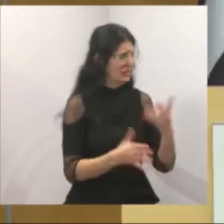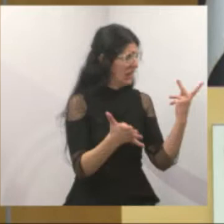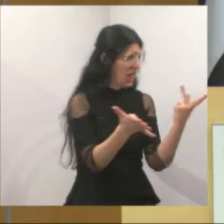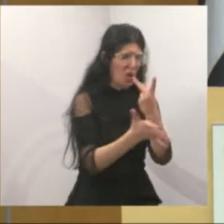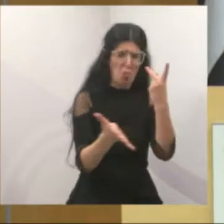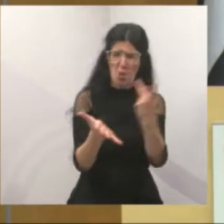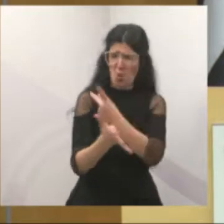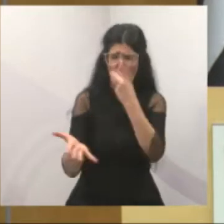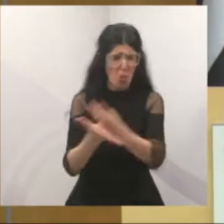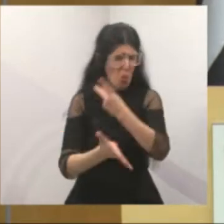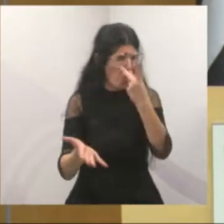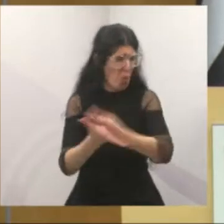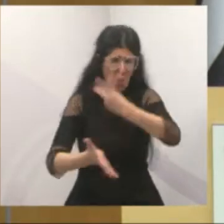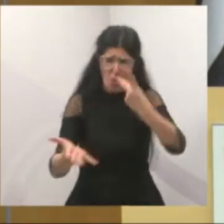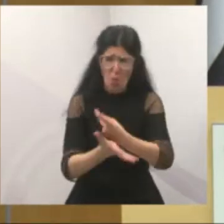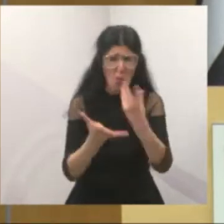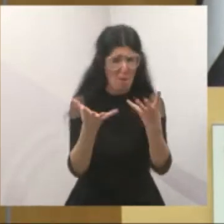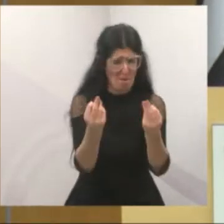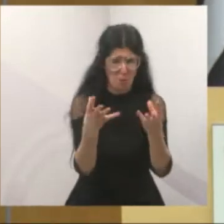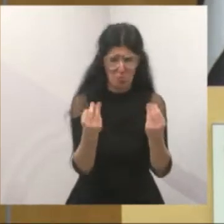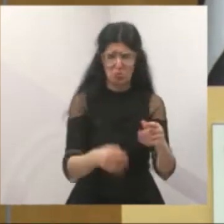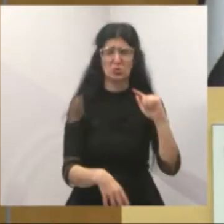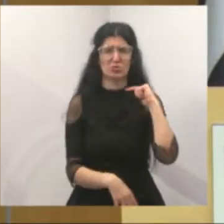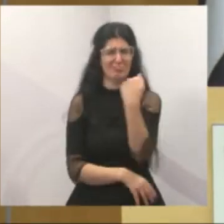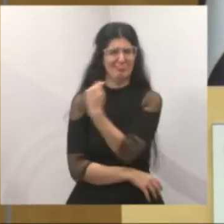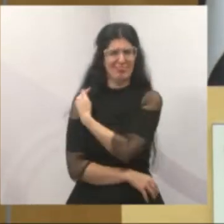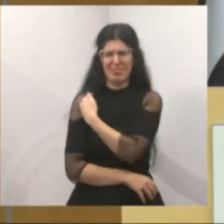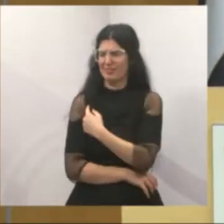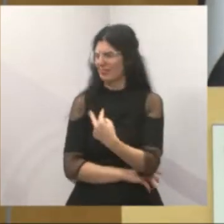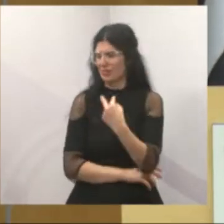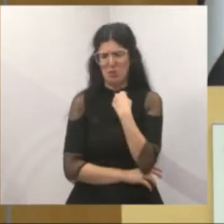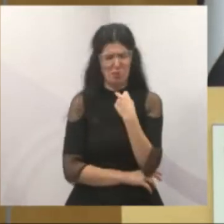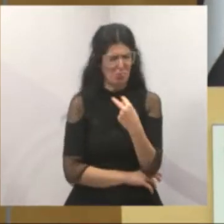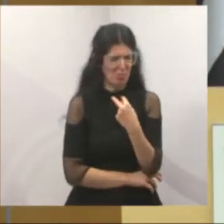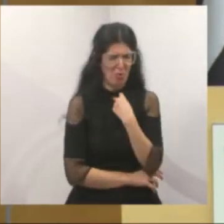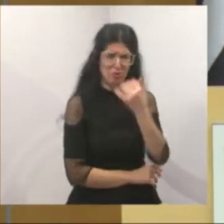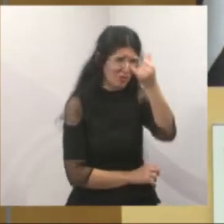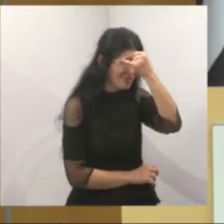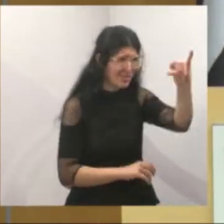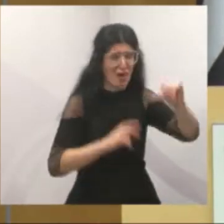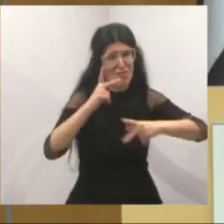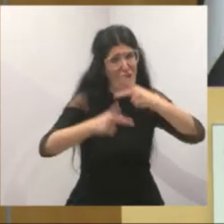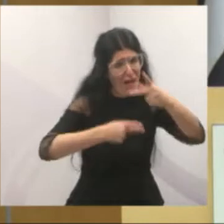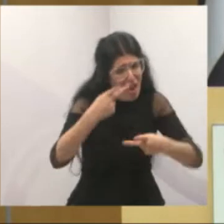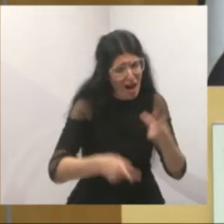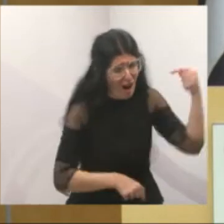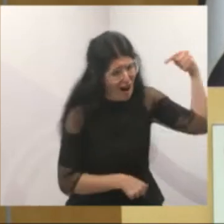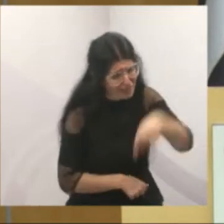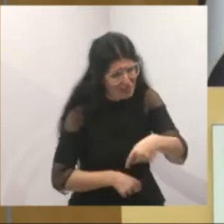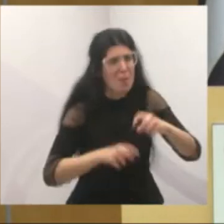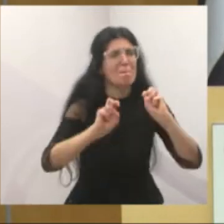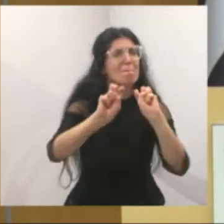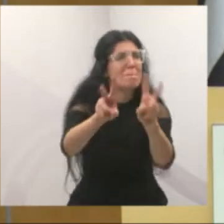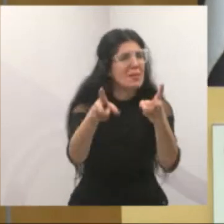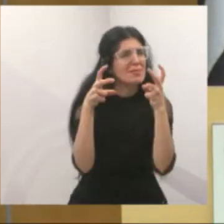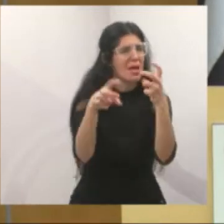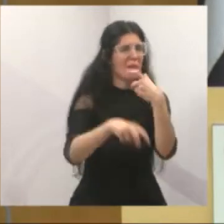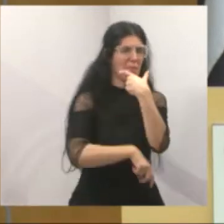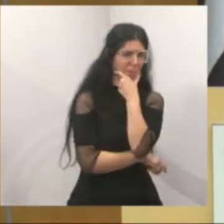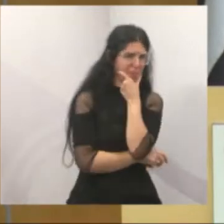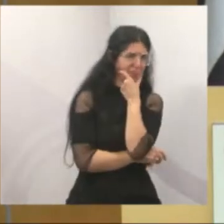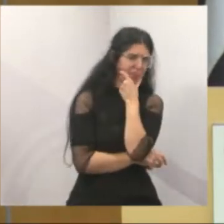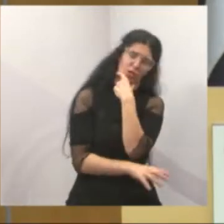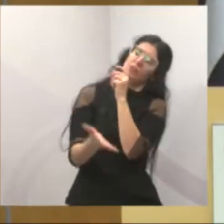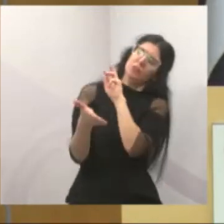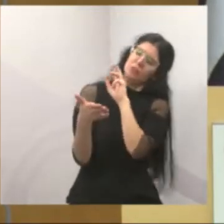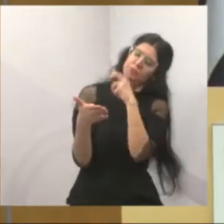erros. E a gente não pode deixar de comentar algumas coisas aqui. Perceba o seguinte, eu fiz uma análise de todo